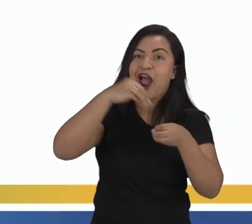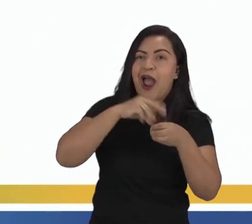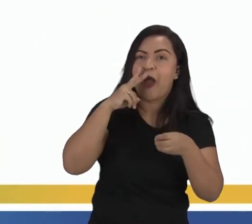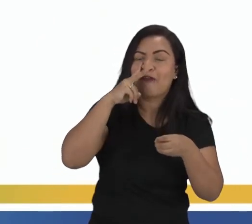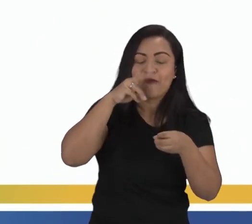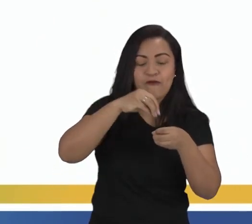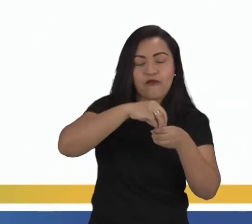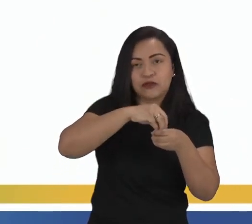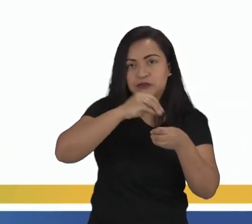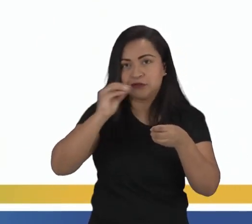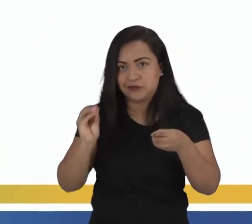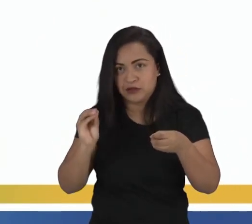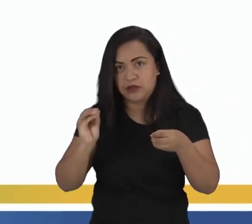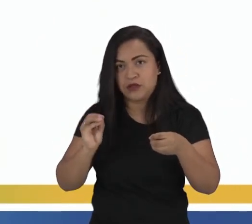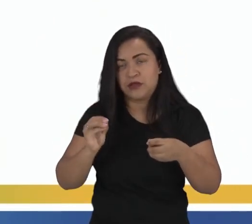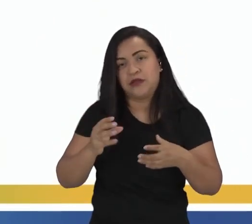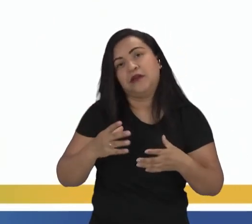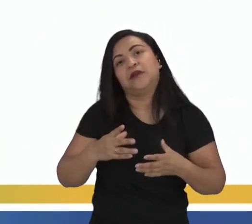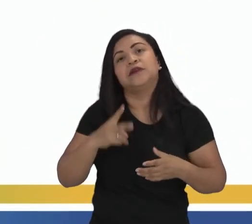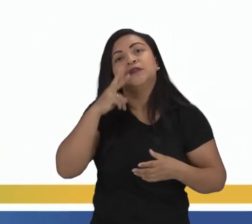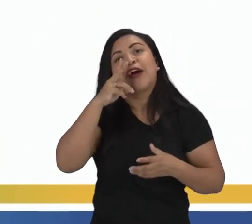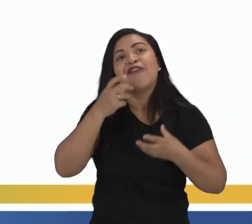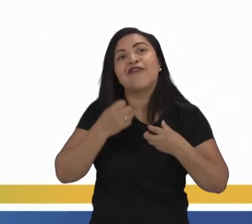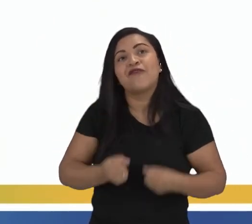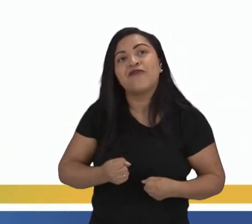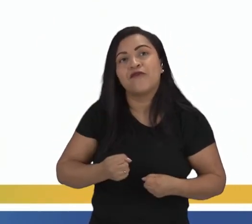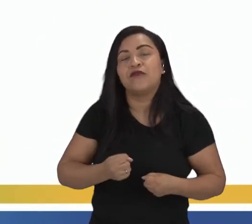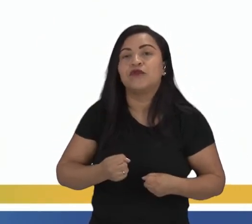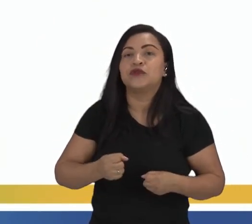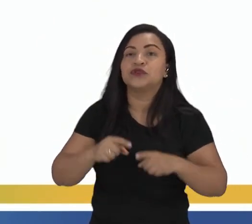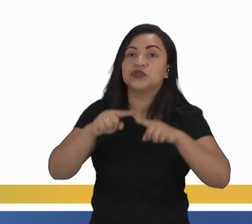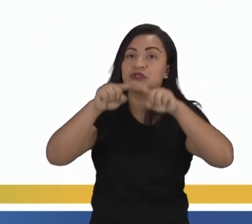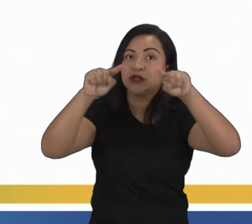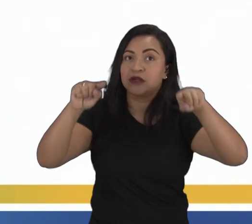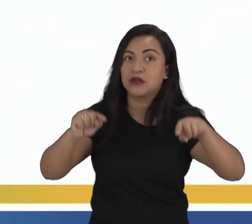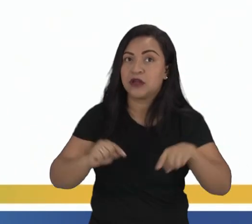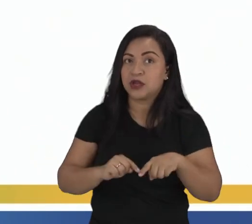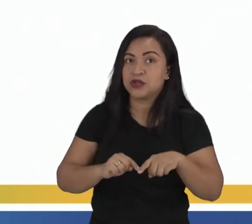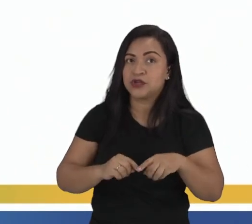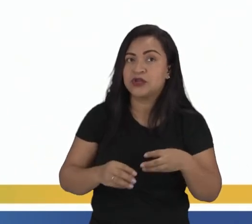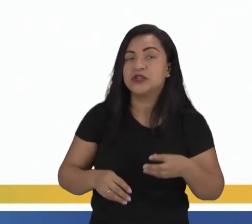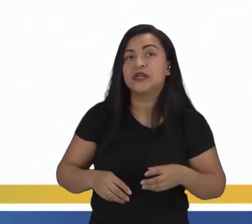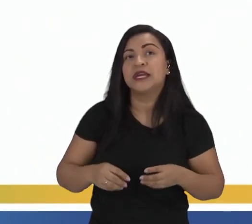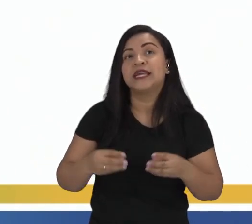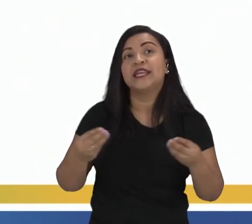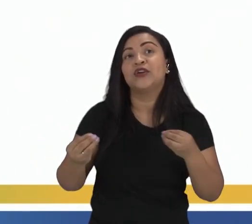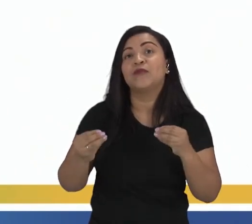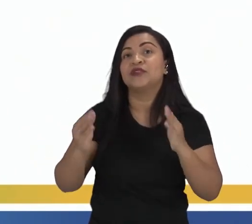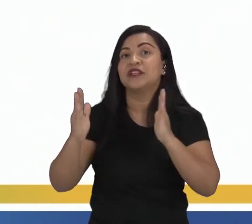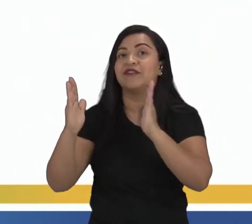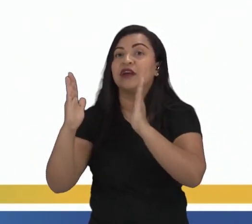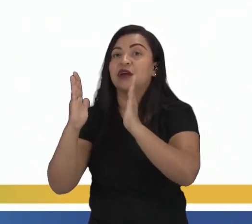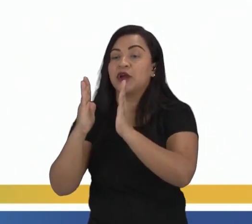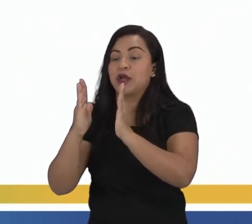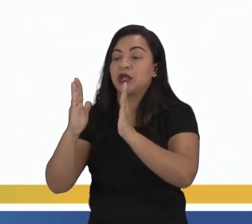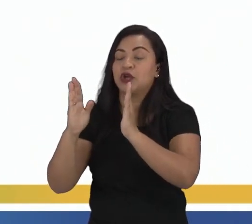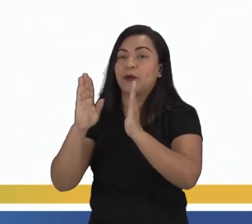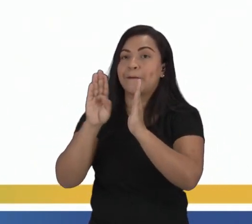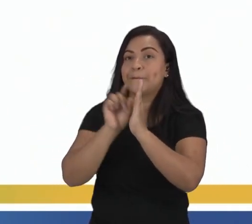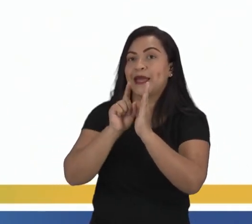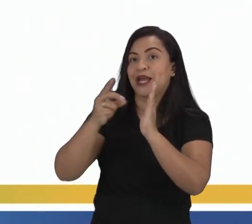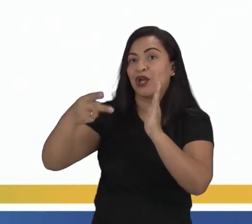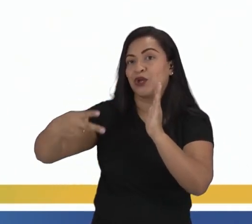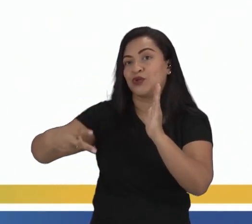do corpo 1, a normal sobre o corpo 1, e como ele estava encostado no corpo 2, existe uma força